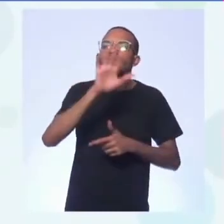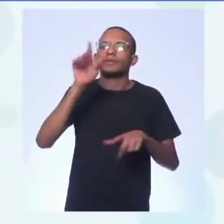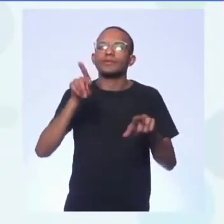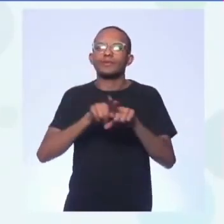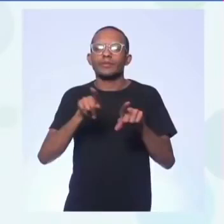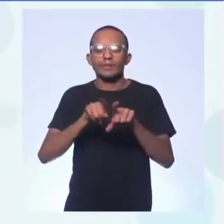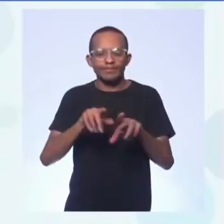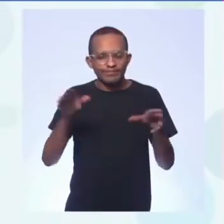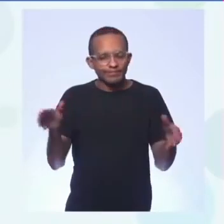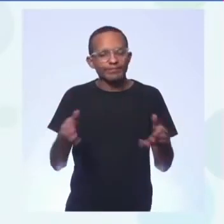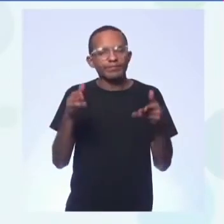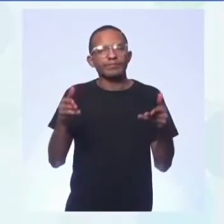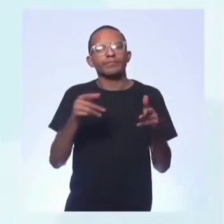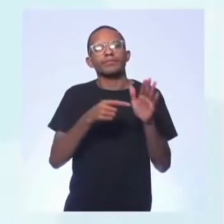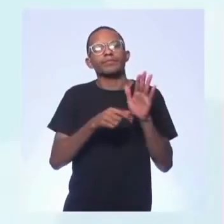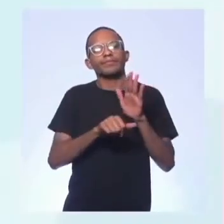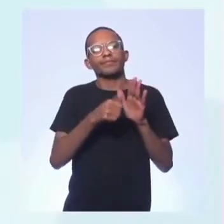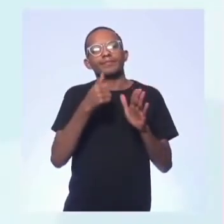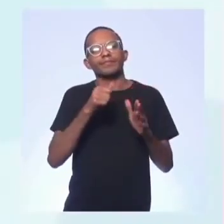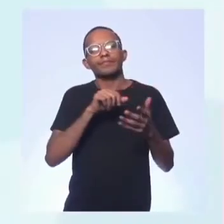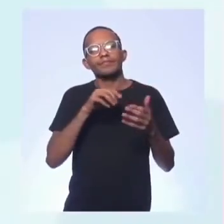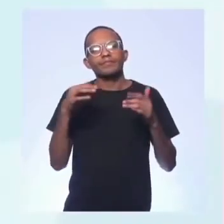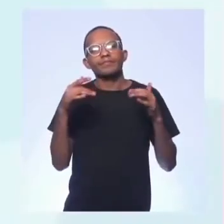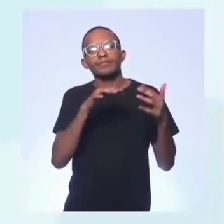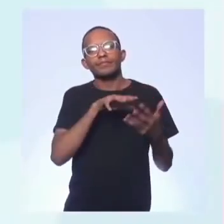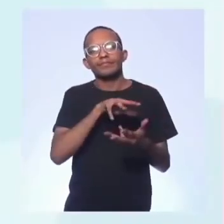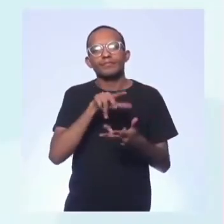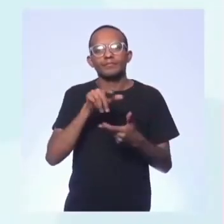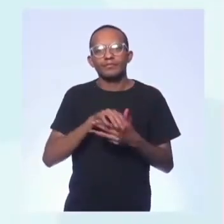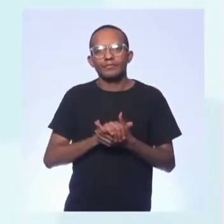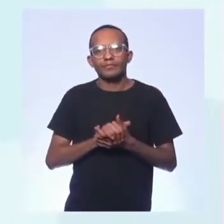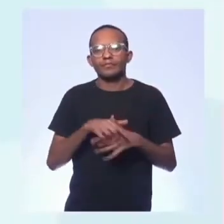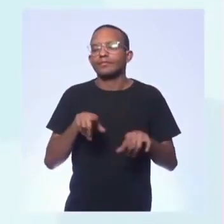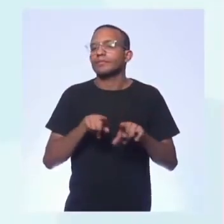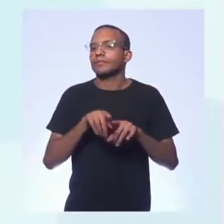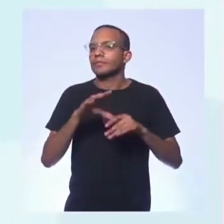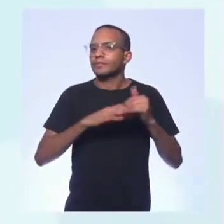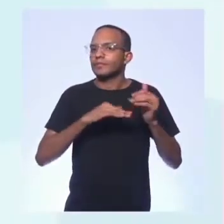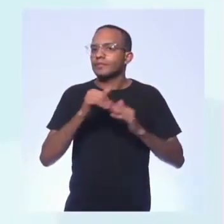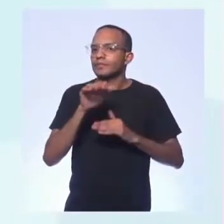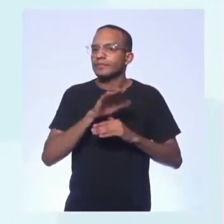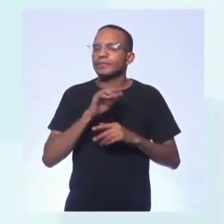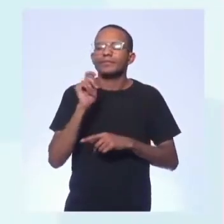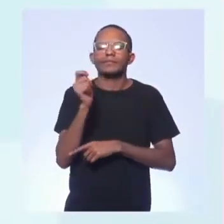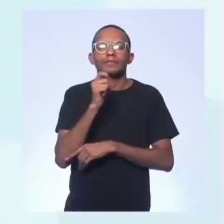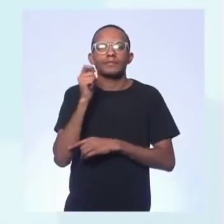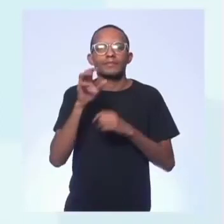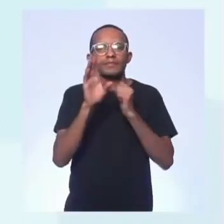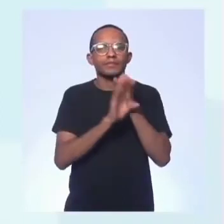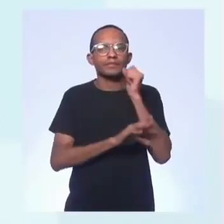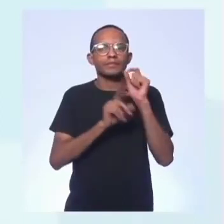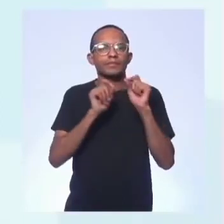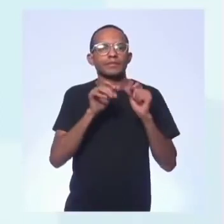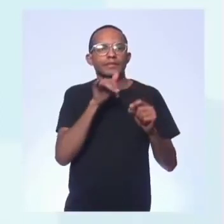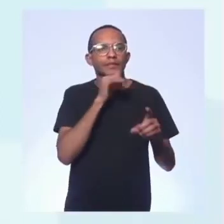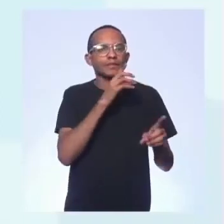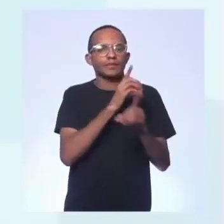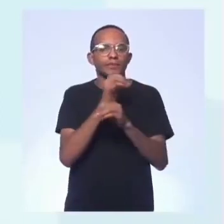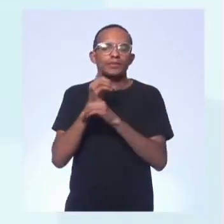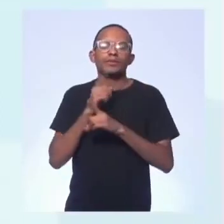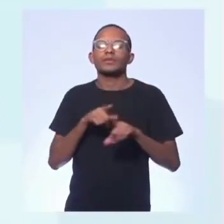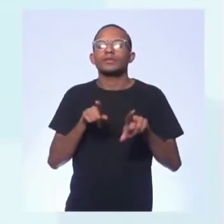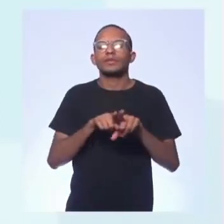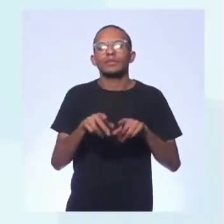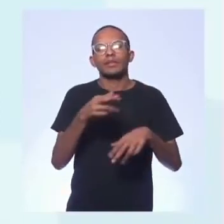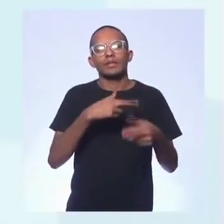que fomentou a Primeira Guerra Mundial. A habilidade do currículo paulista será identificar